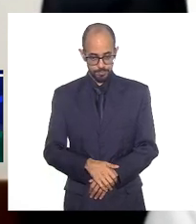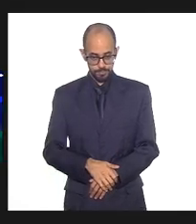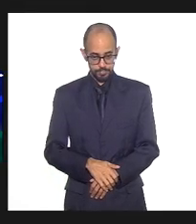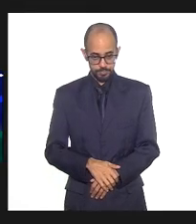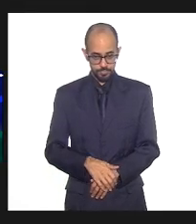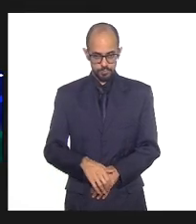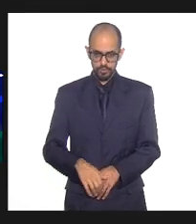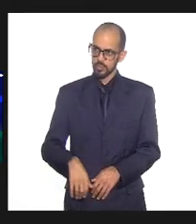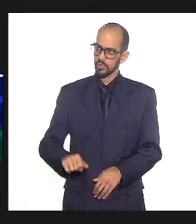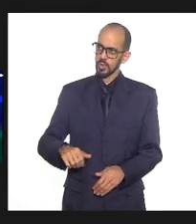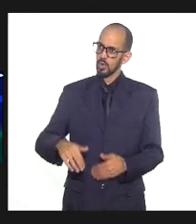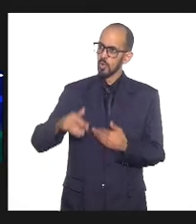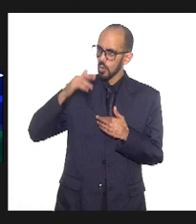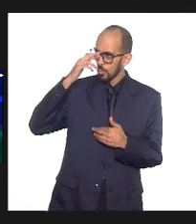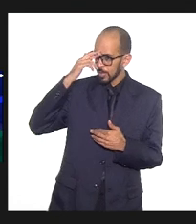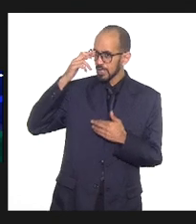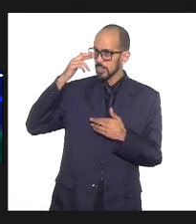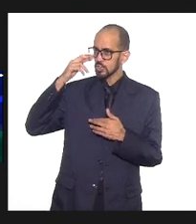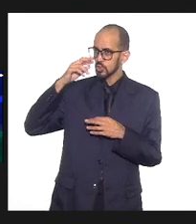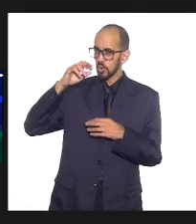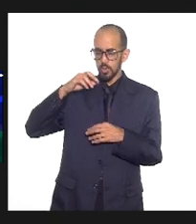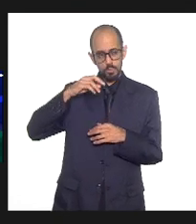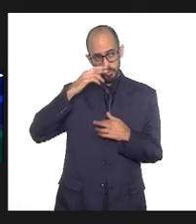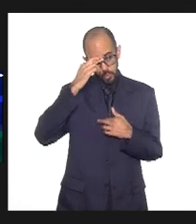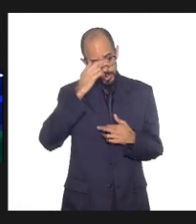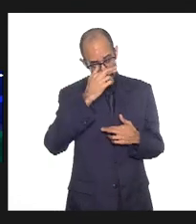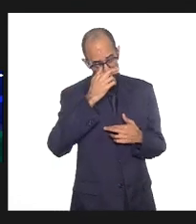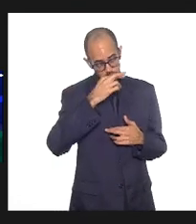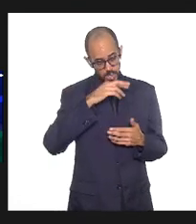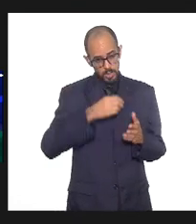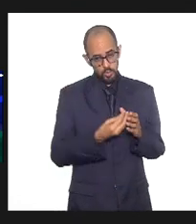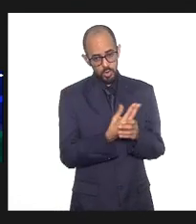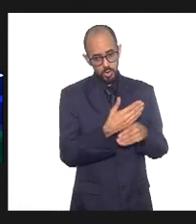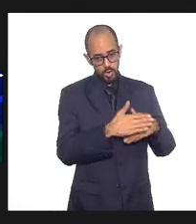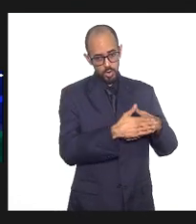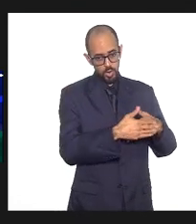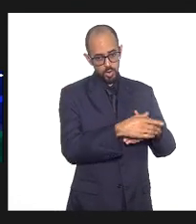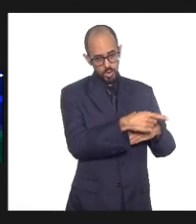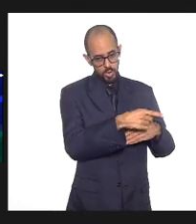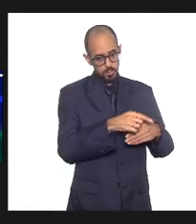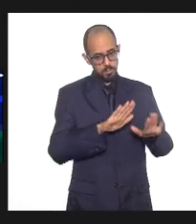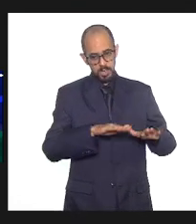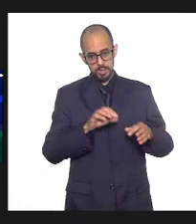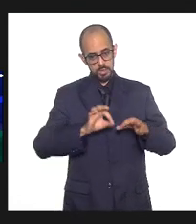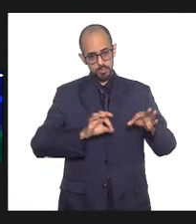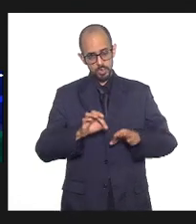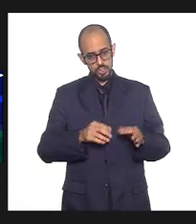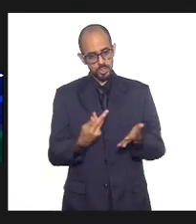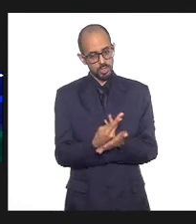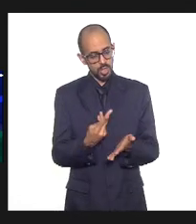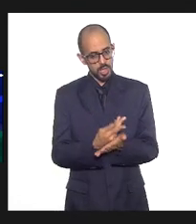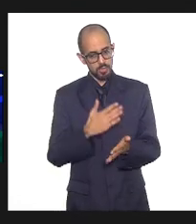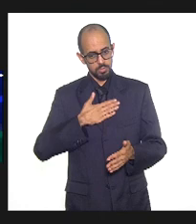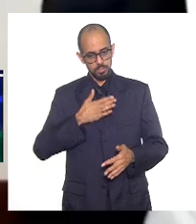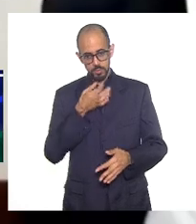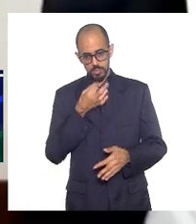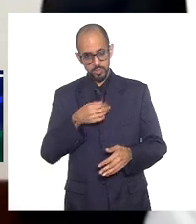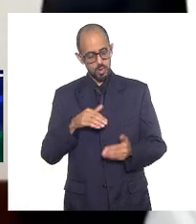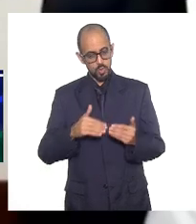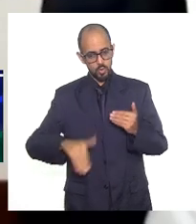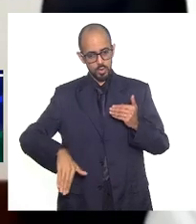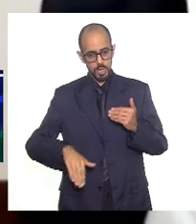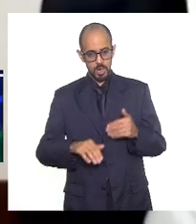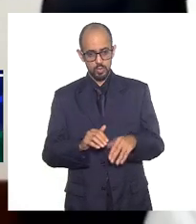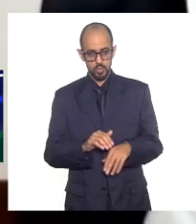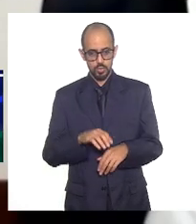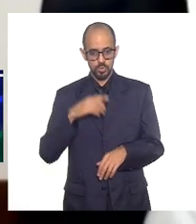Comandante, com todo o respeito à autora aí, à causa aí, mas acho que está mal colocado esse projeto aí. Eu vou votar ao contrário. Ok. Deputada